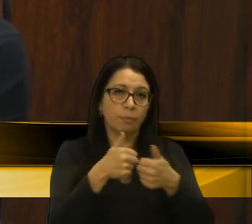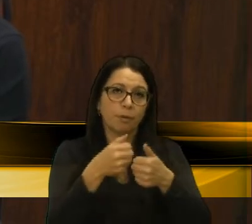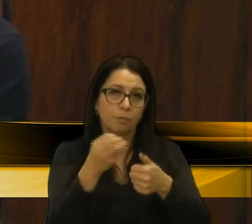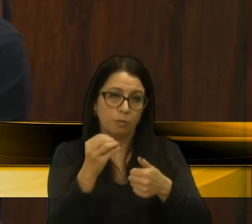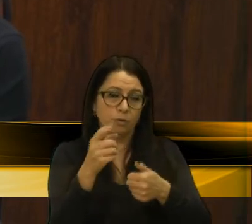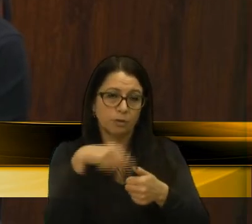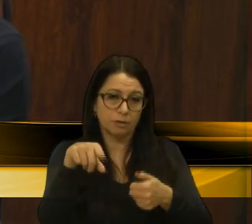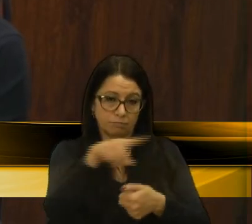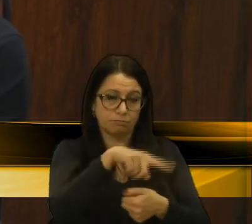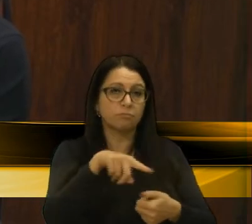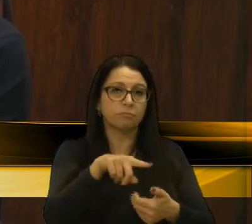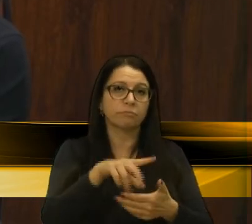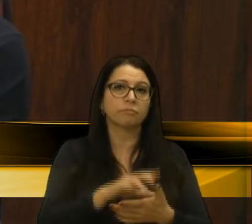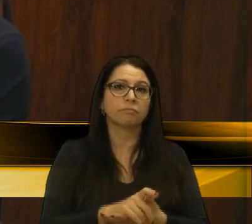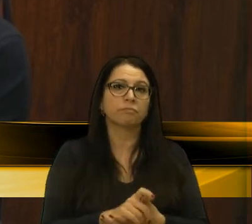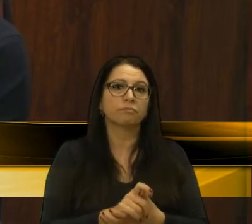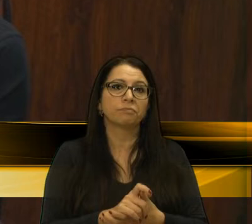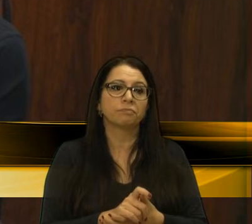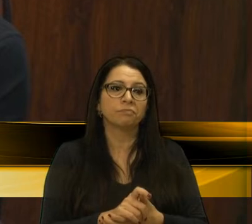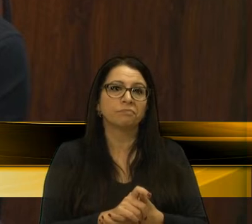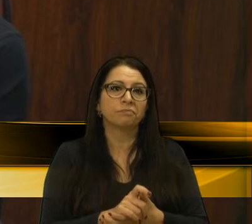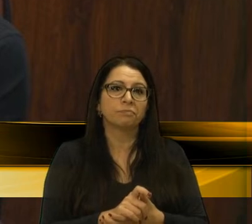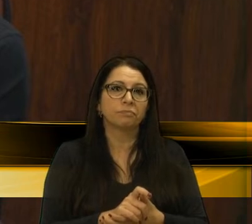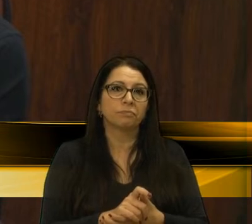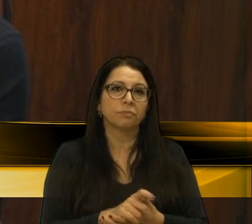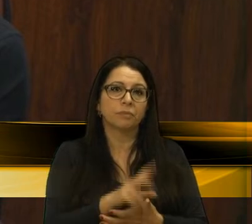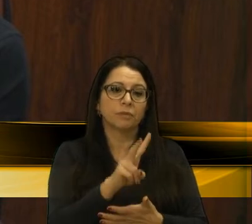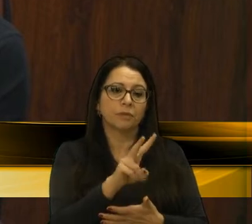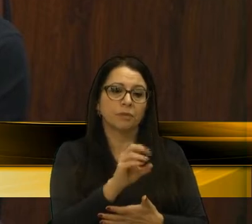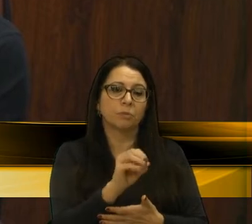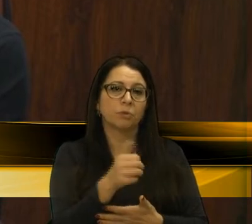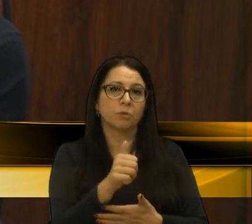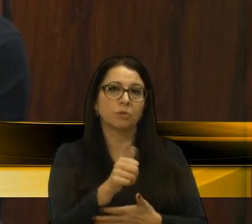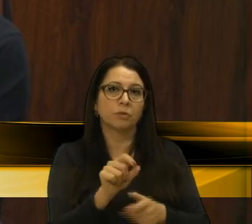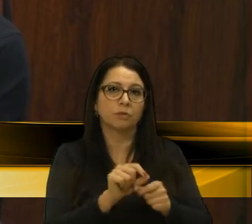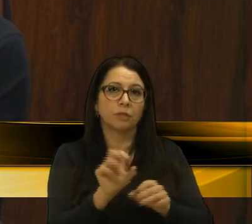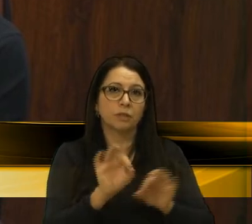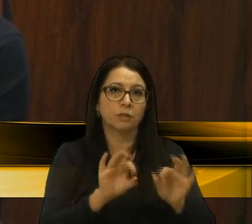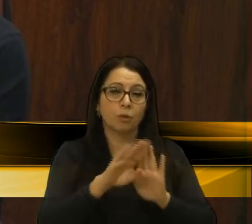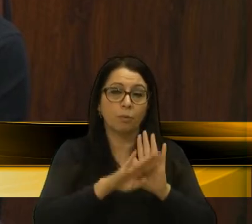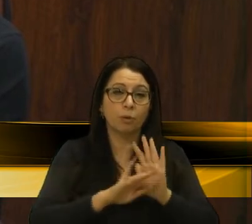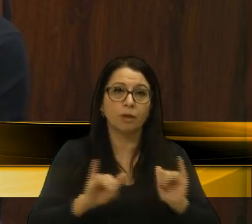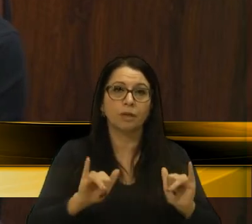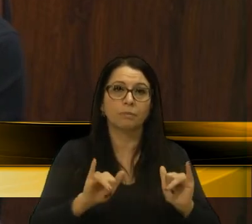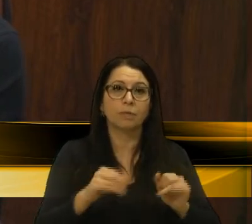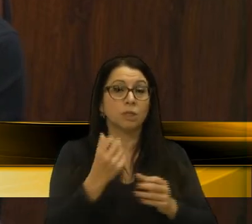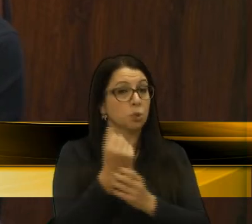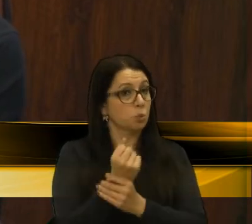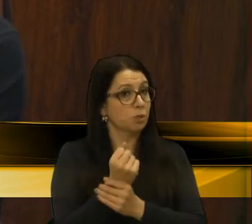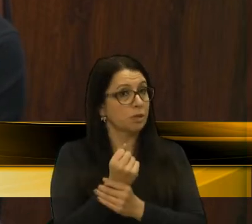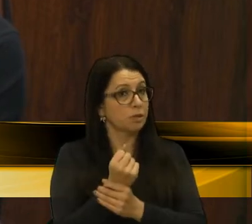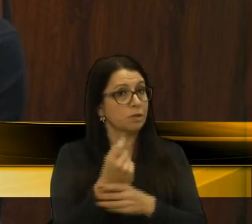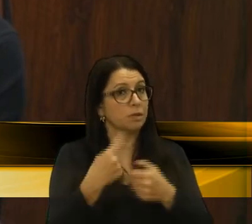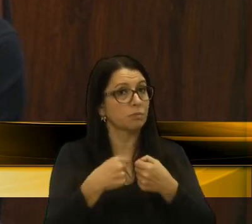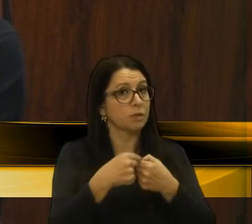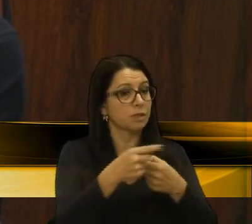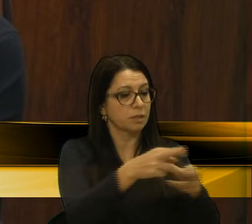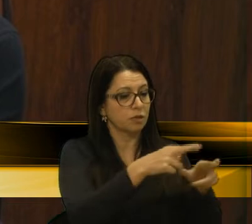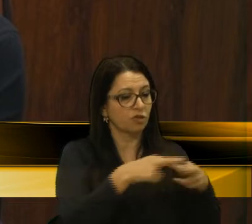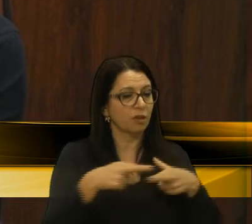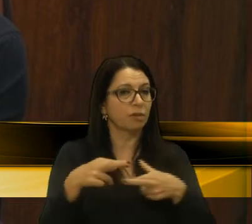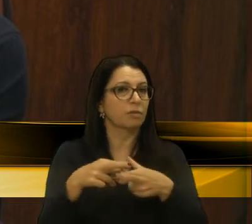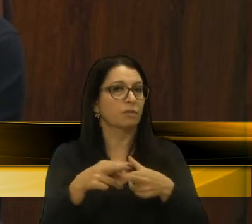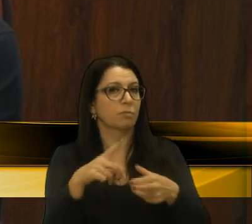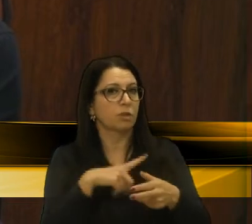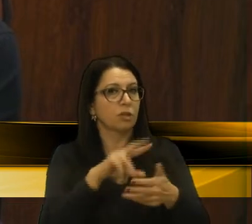Porto Alegre, em 2011, foi feito um programa de segurança entre municípios da região. Então, tu pode